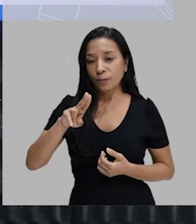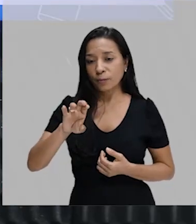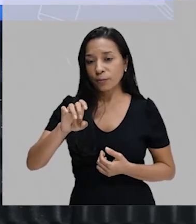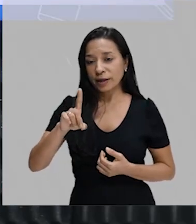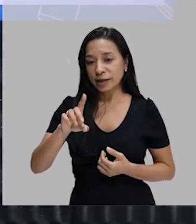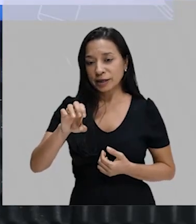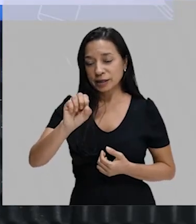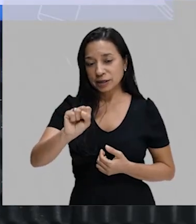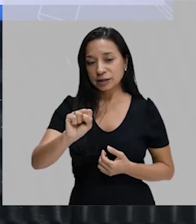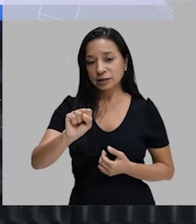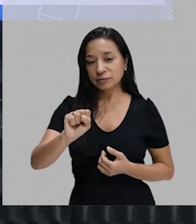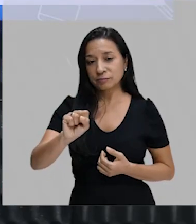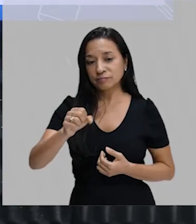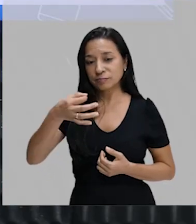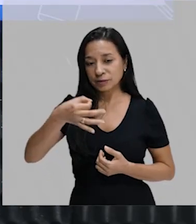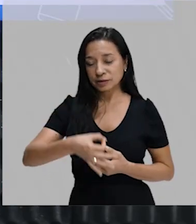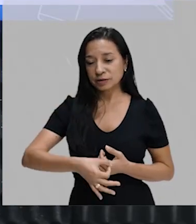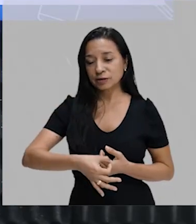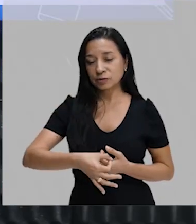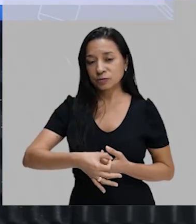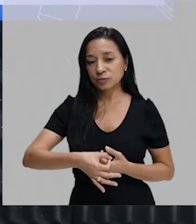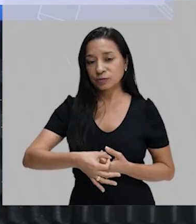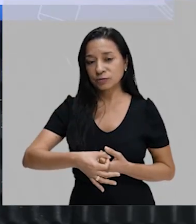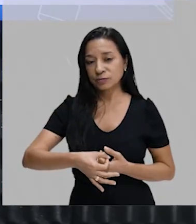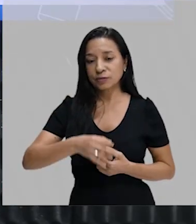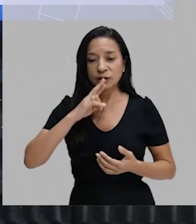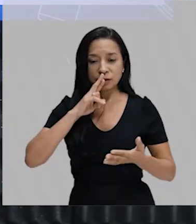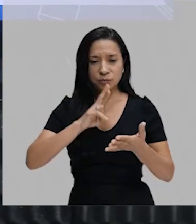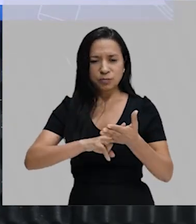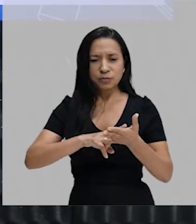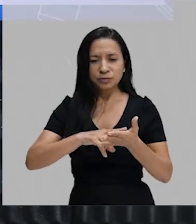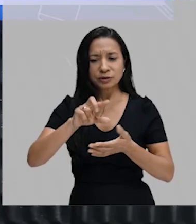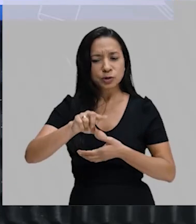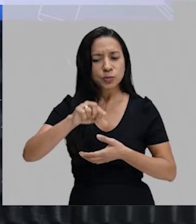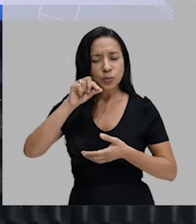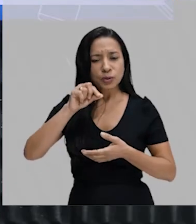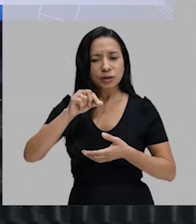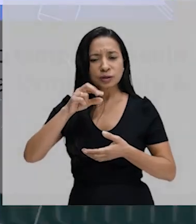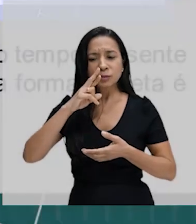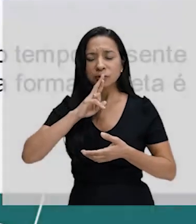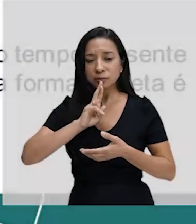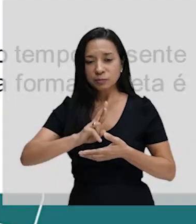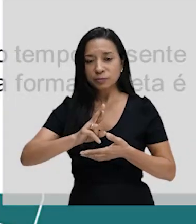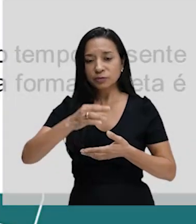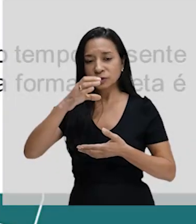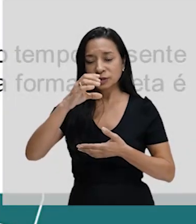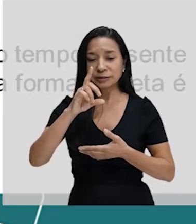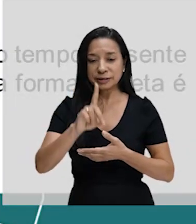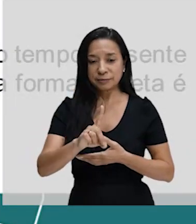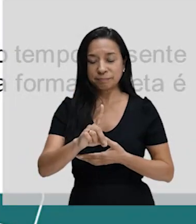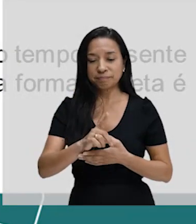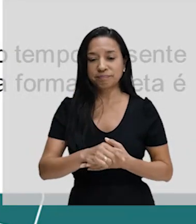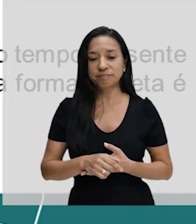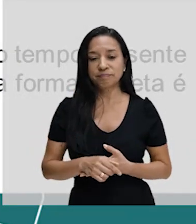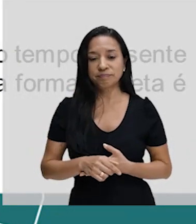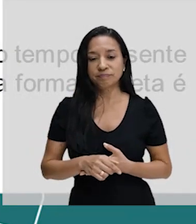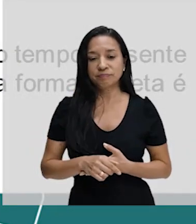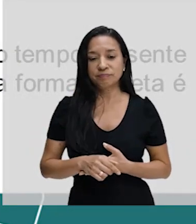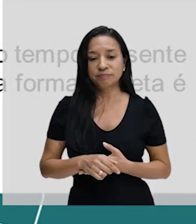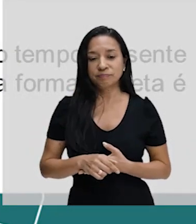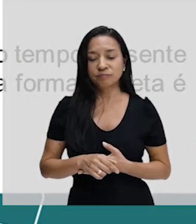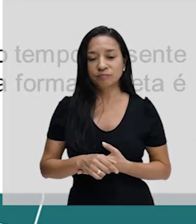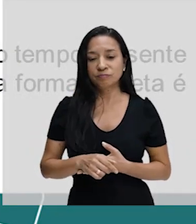Acertou quem disse a alternativa D. Explicação da resposta. A forma puedes